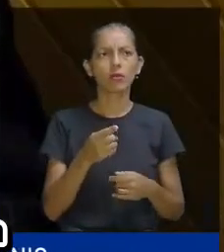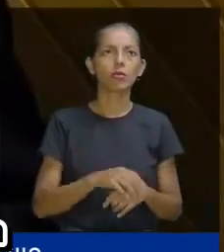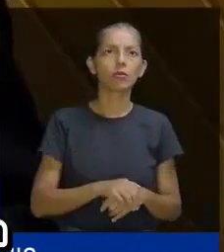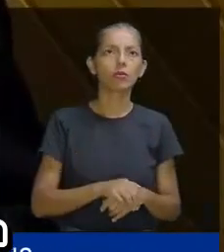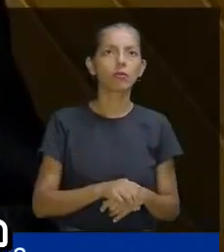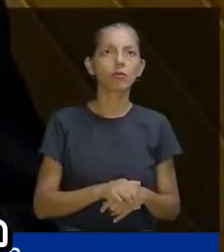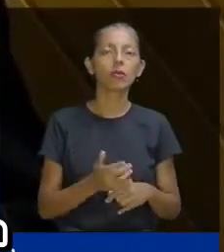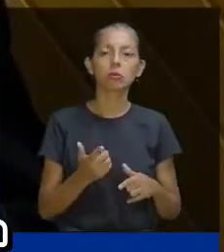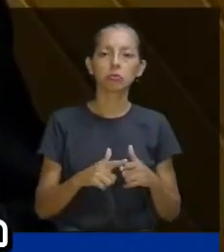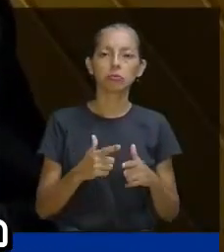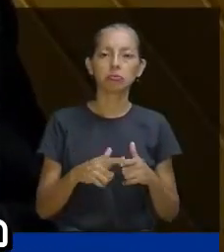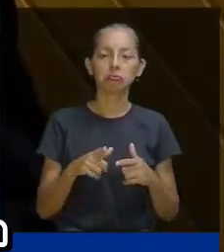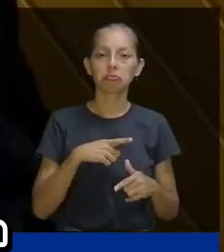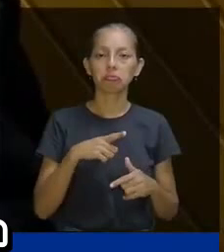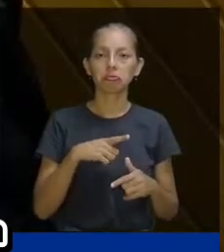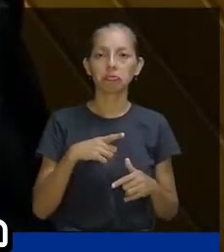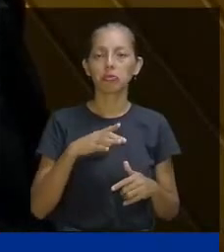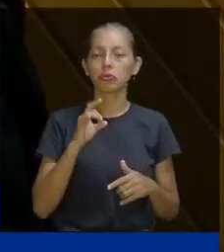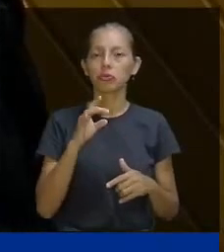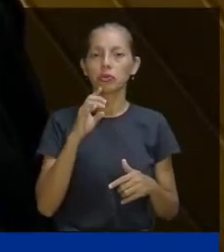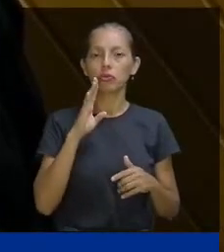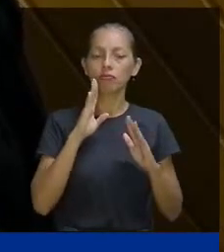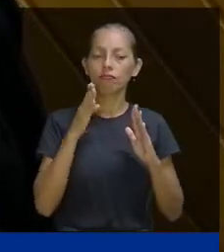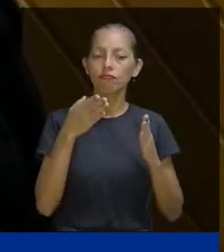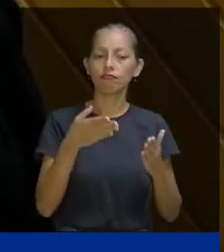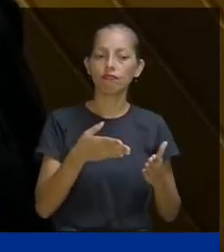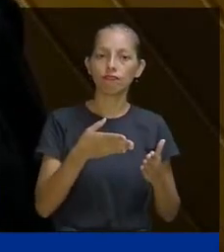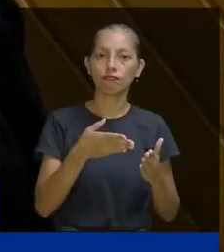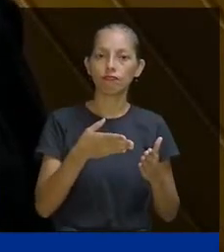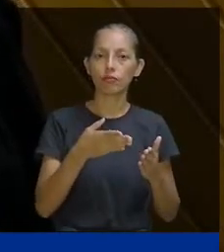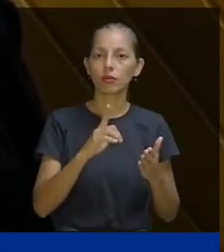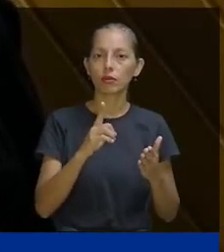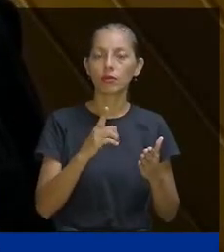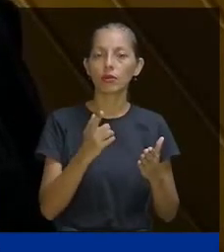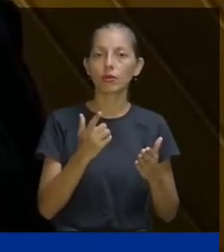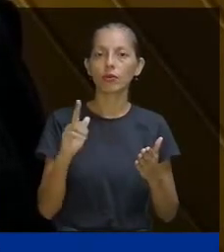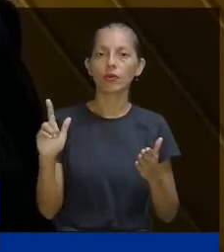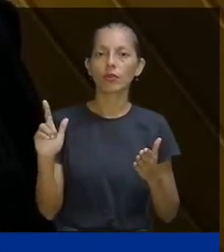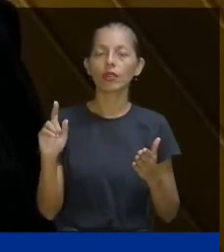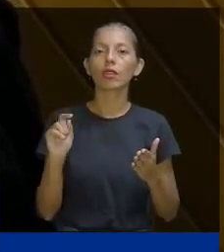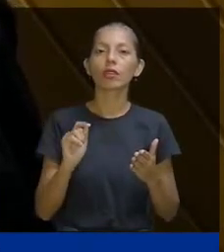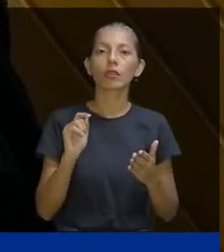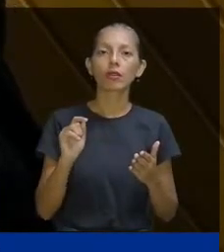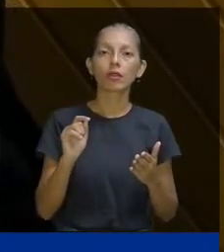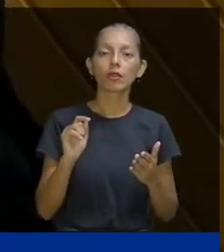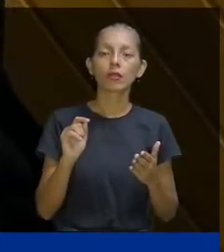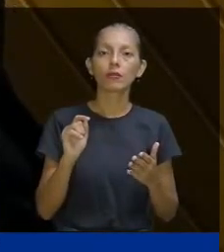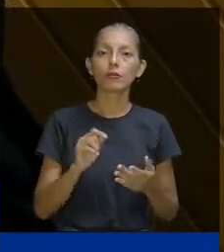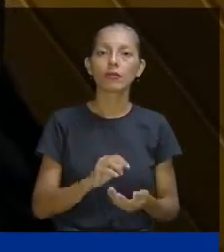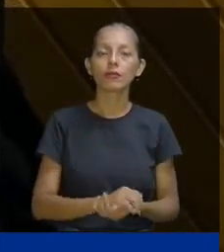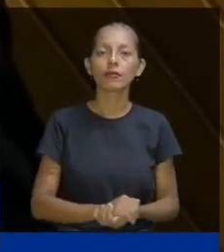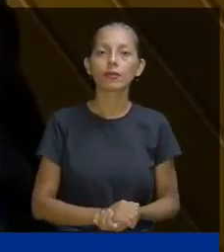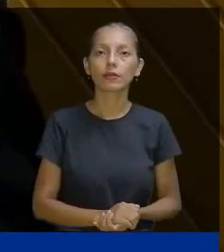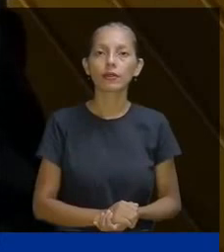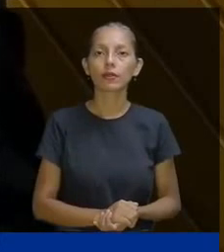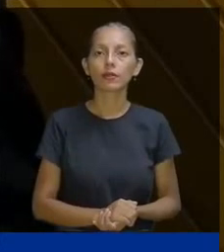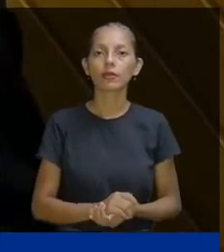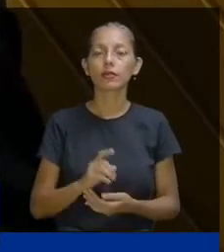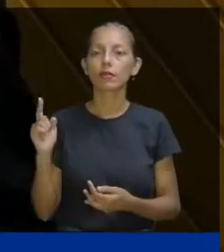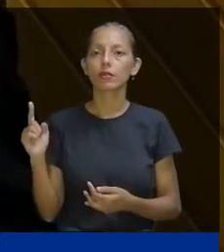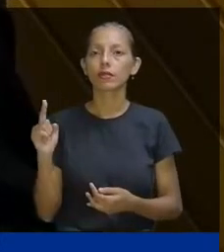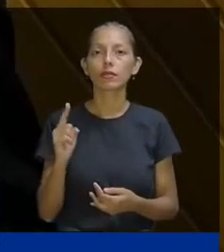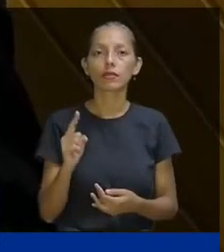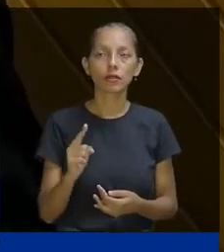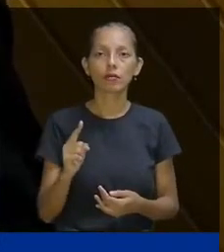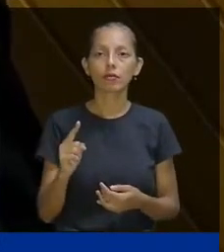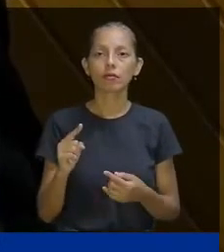colega Orlando Vasconcelos, no que diz respeito ao fato de integrar... Foco no juiz federal Anselmo Gonçalves, na de pele verdade, clara, um escritório calvo, de